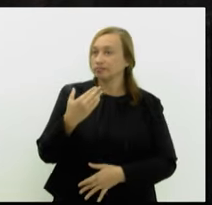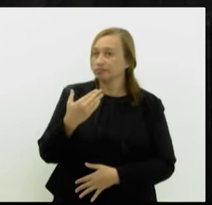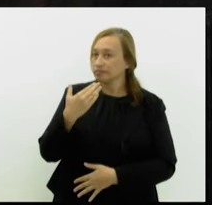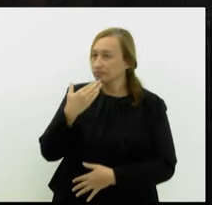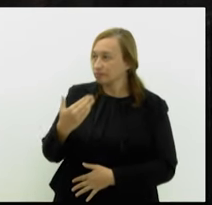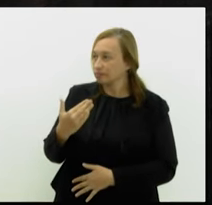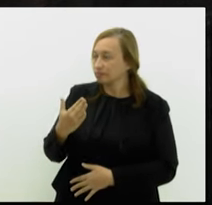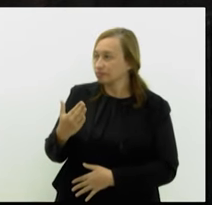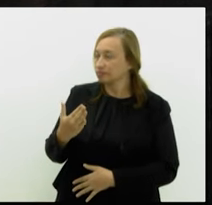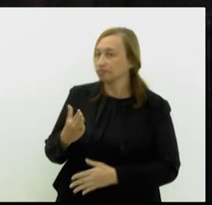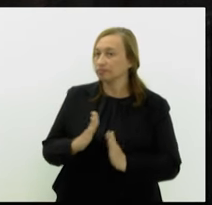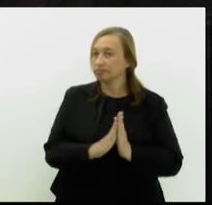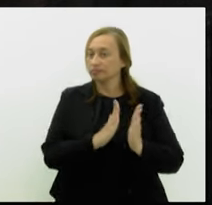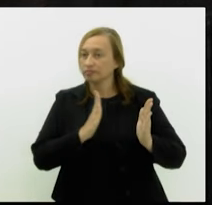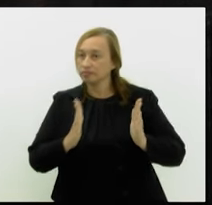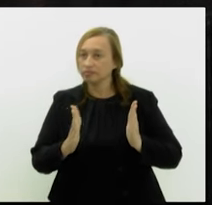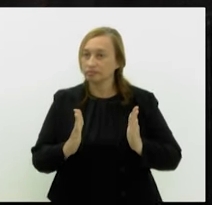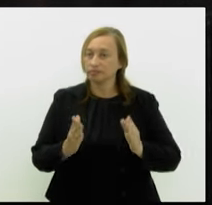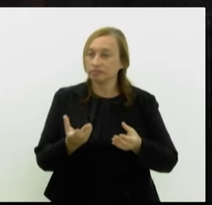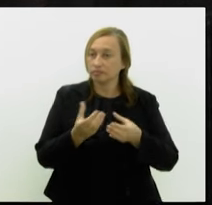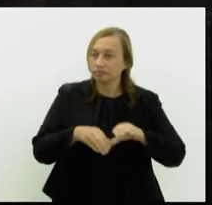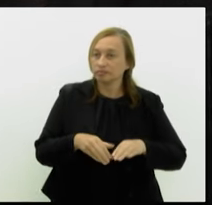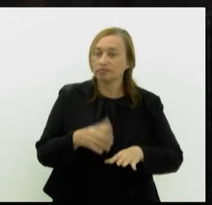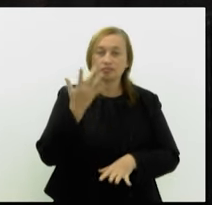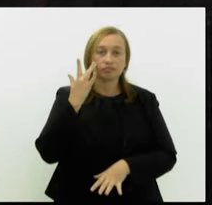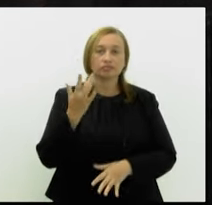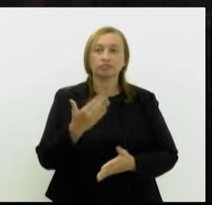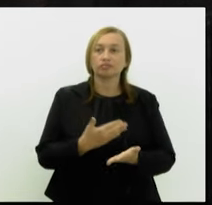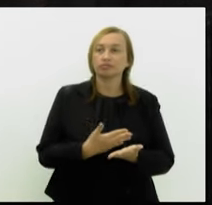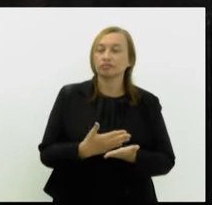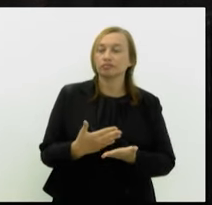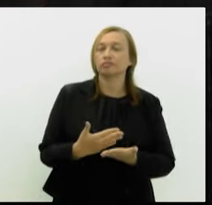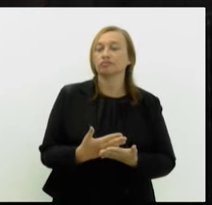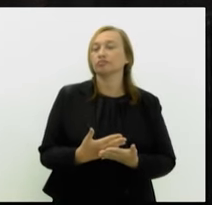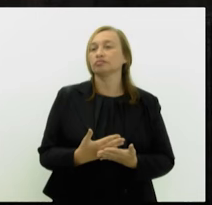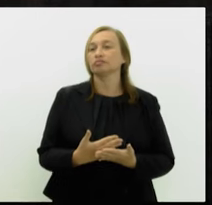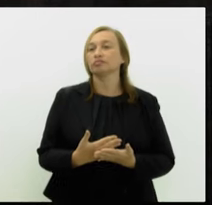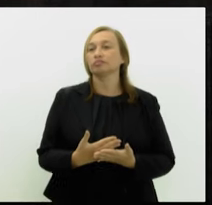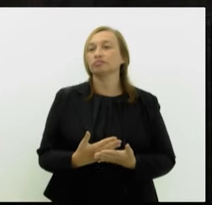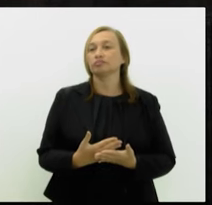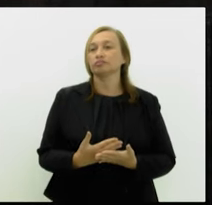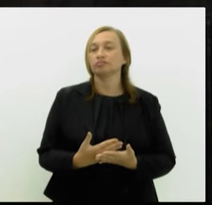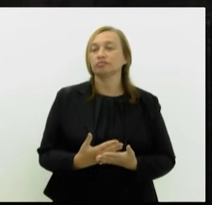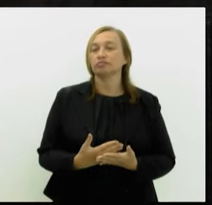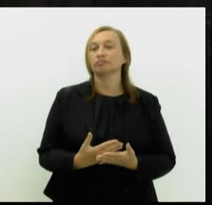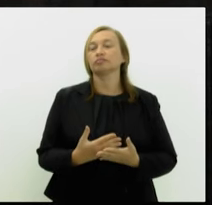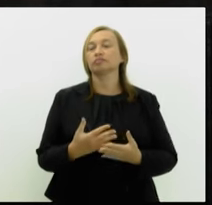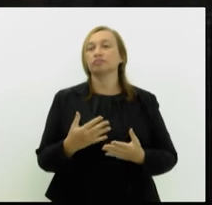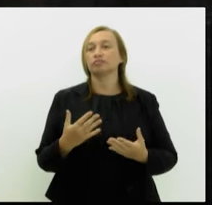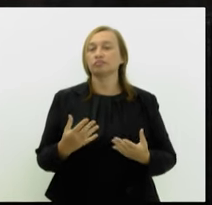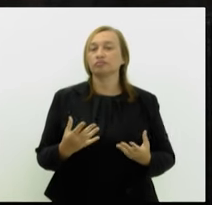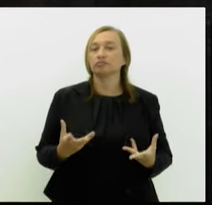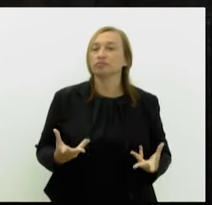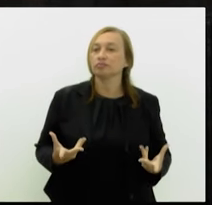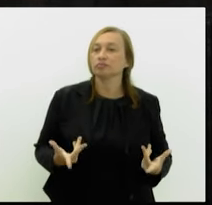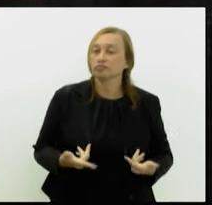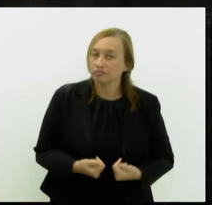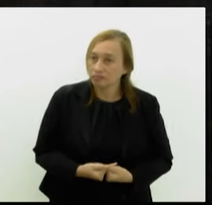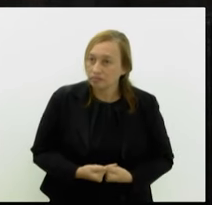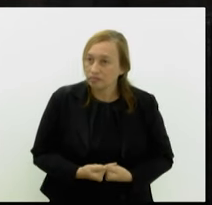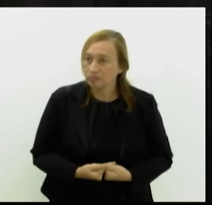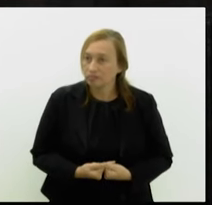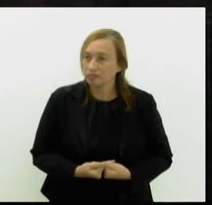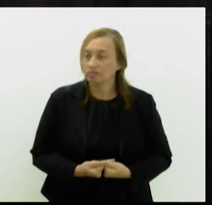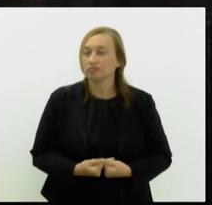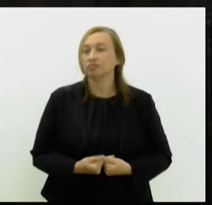a prorrogação do concurso. Eu acho que pelo princípio da razoabilidade, da economicidade, da eficiência, que são